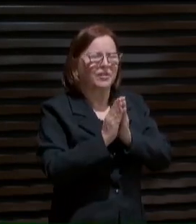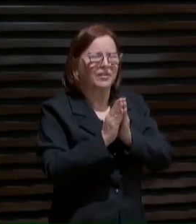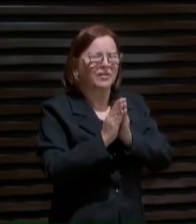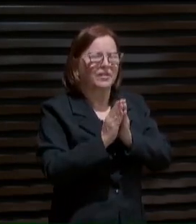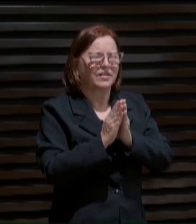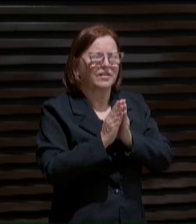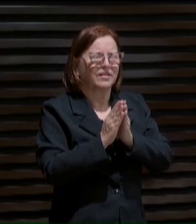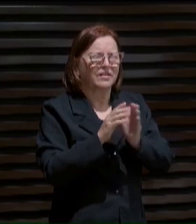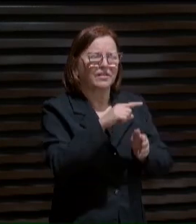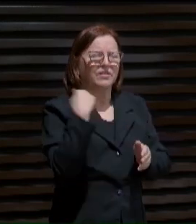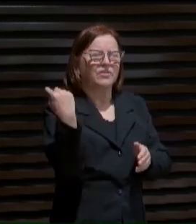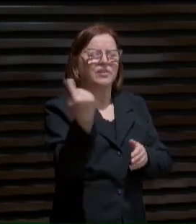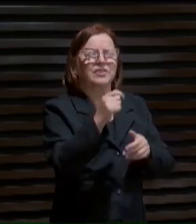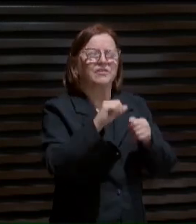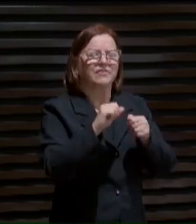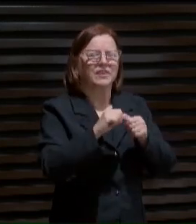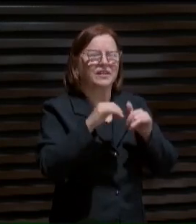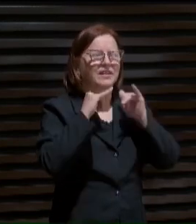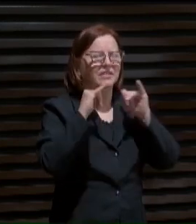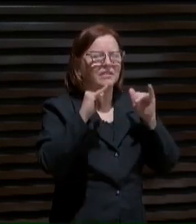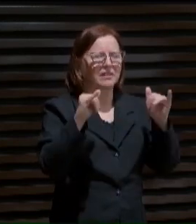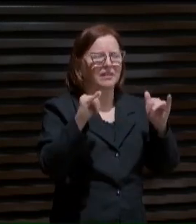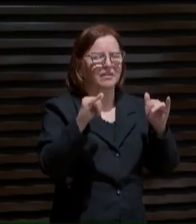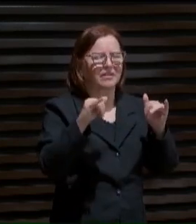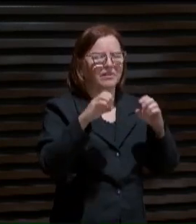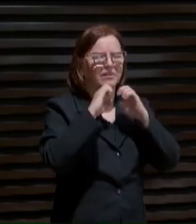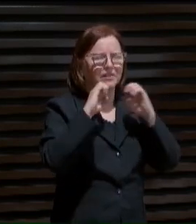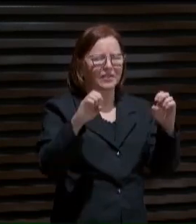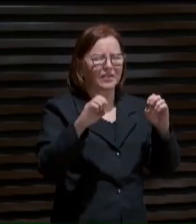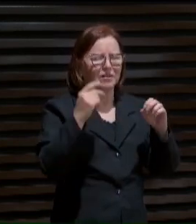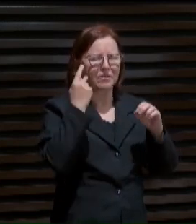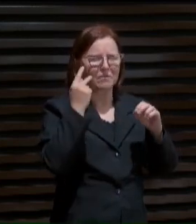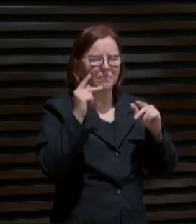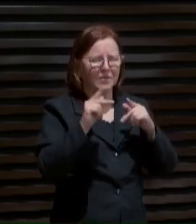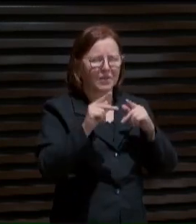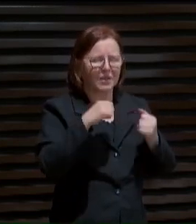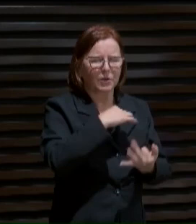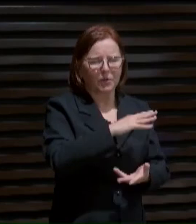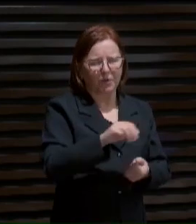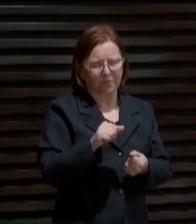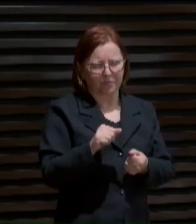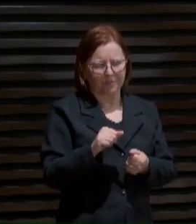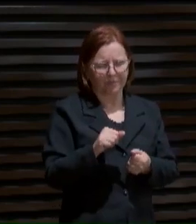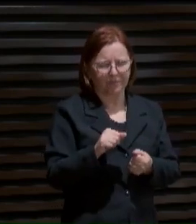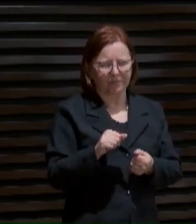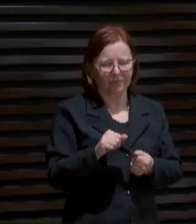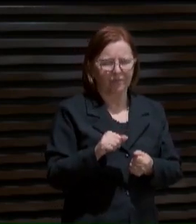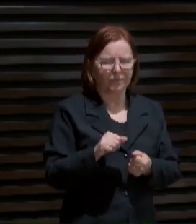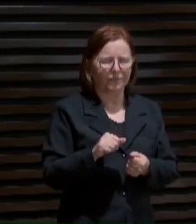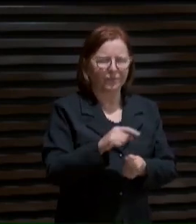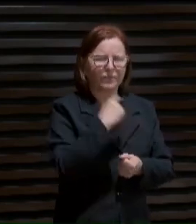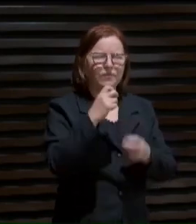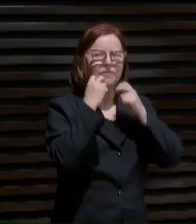sejamos Arautos deste evangelho Deste Reino pleno inabalável que o Senhor Jesus Cristo nos deu nós